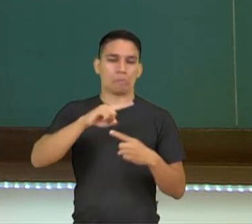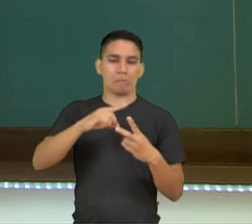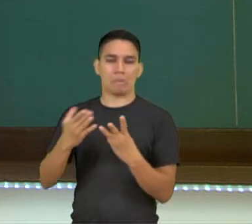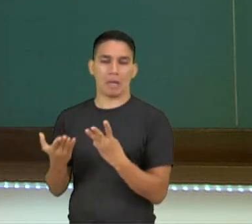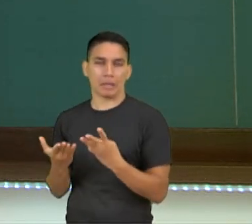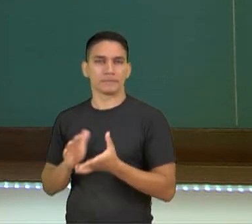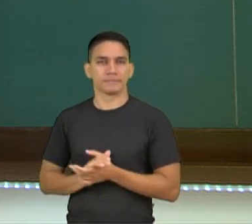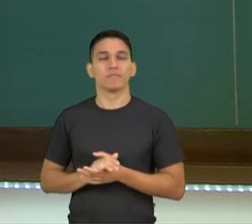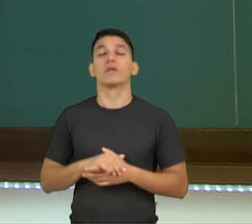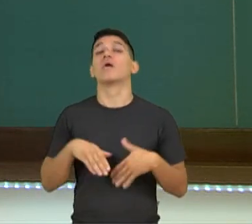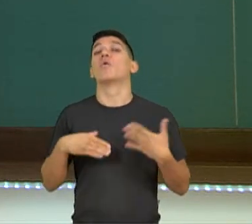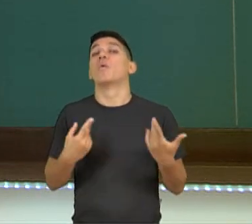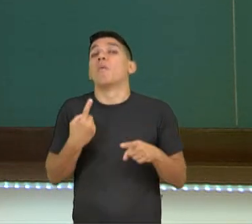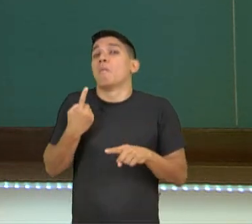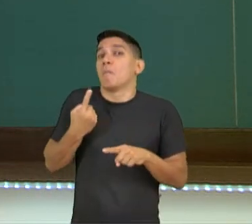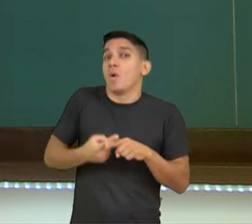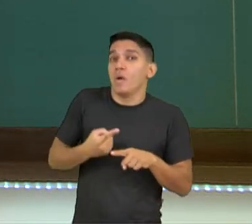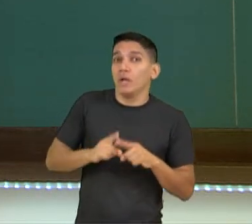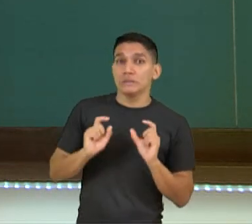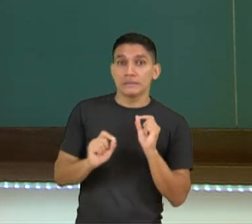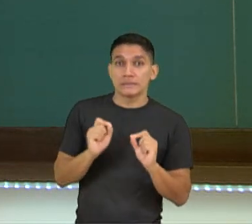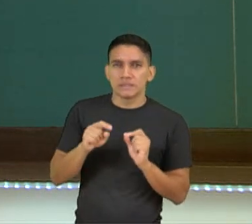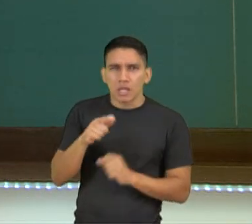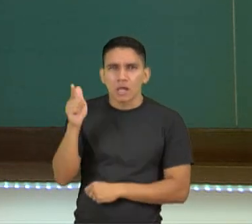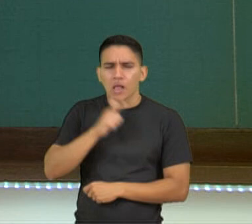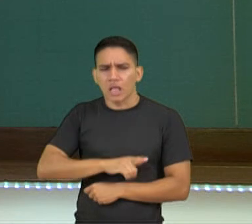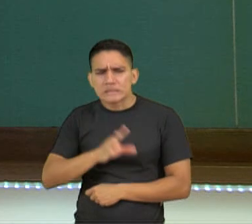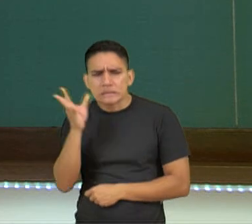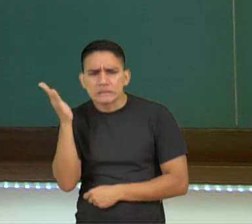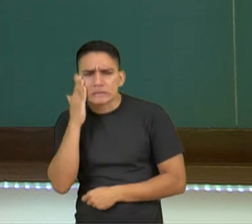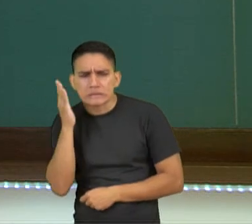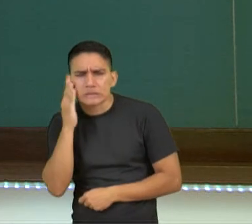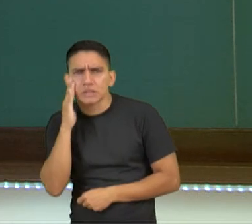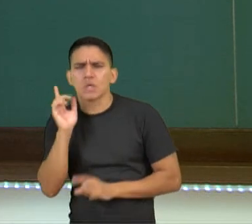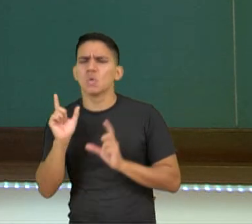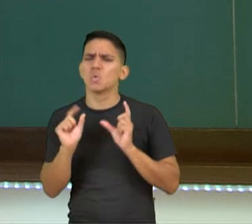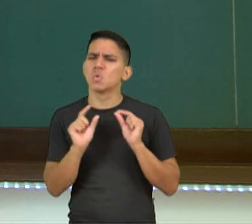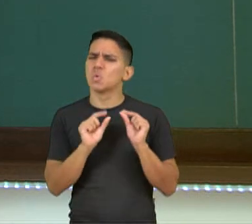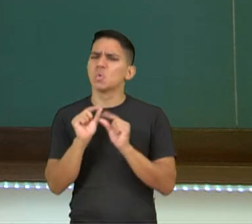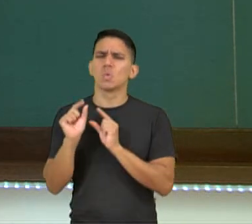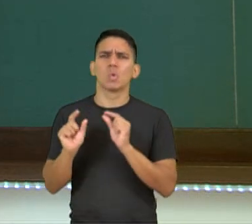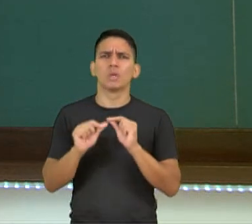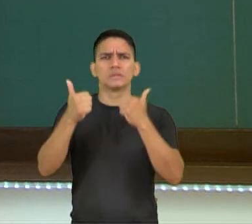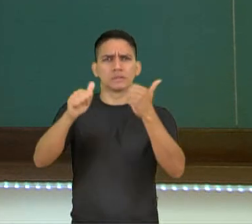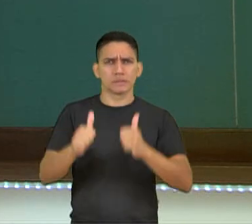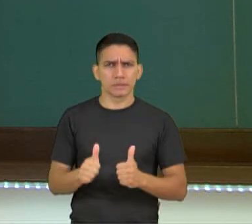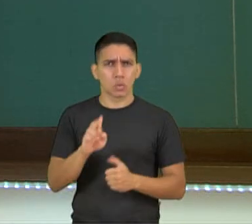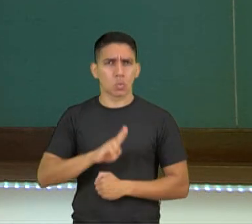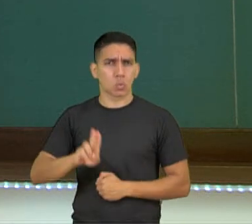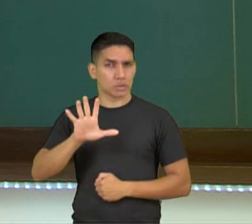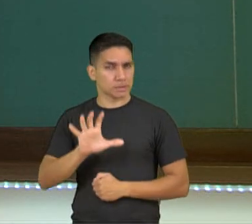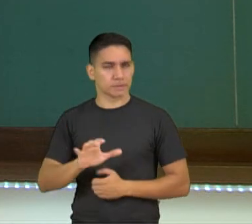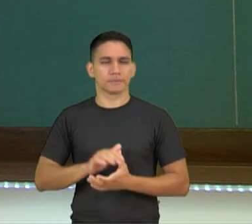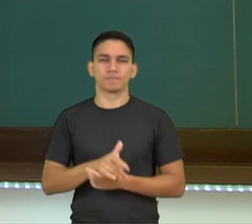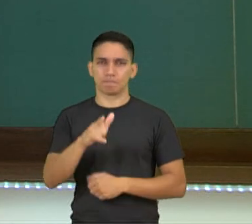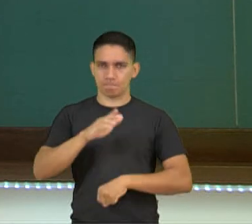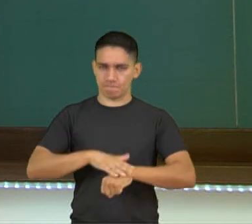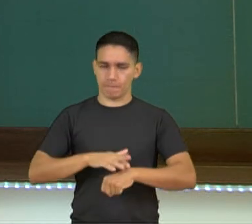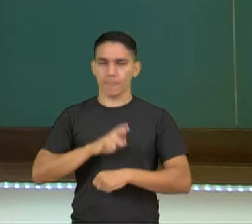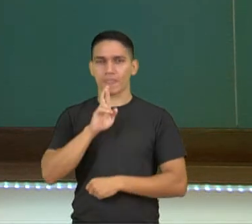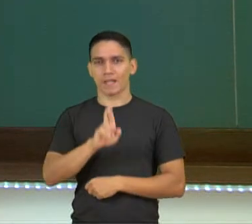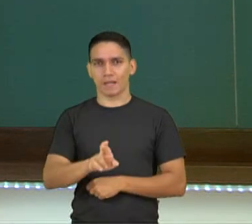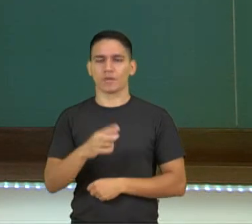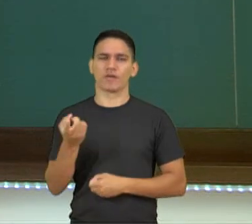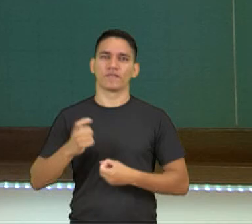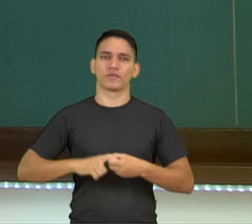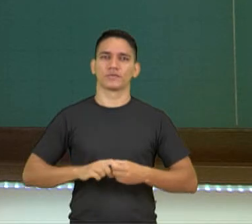que, então, aí você vai tentar entender e inferir por que é feito esse uso. Você vai ter um tempo para responder